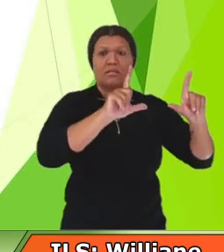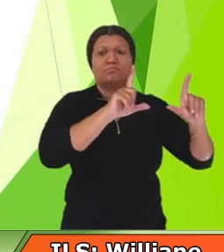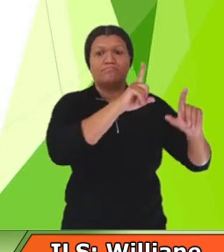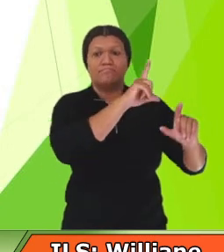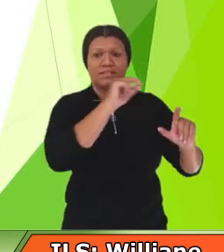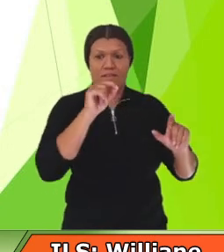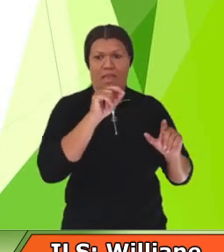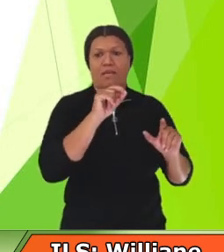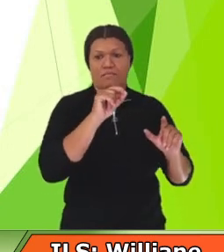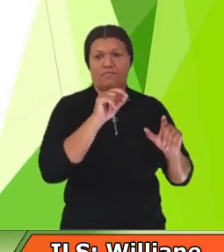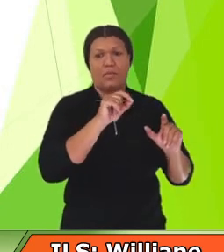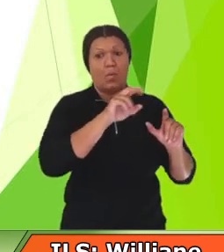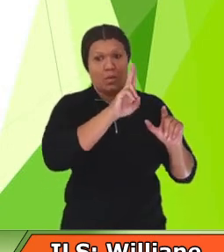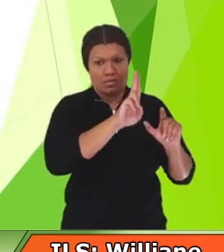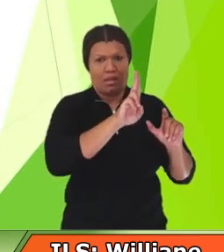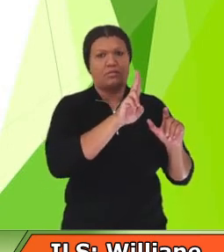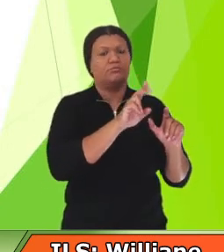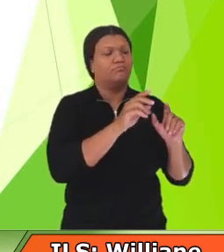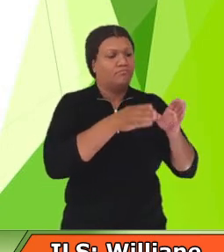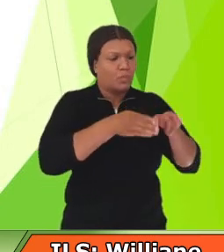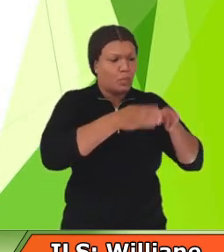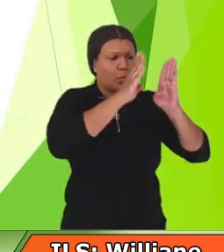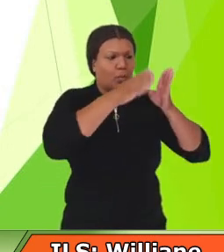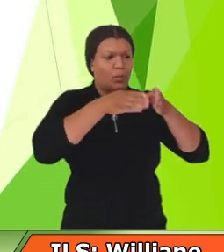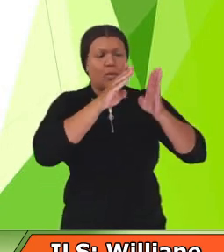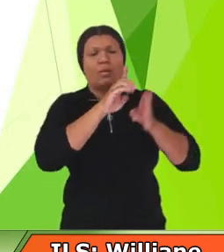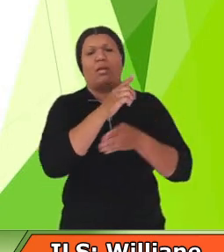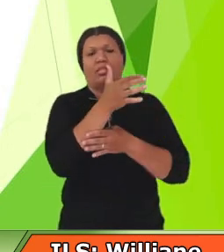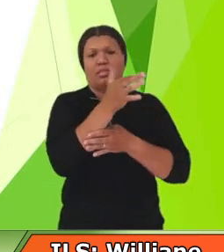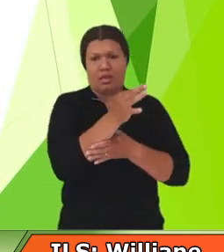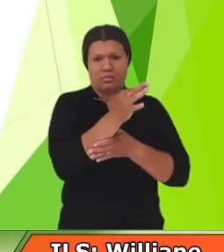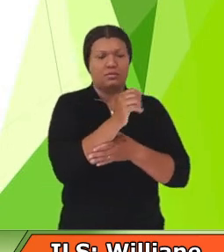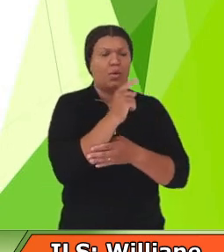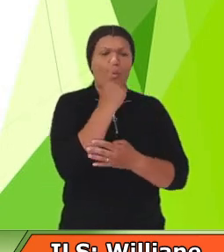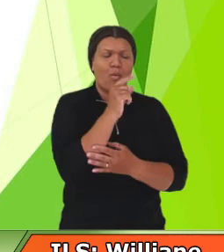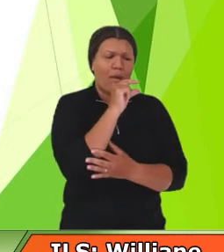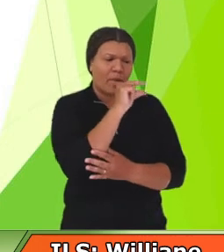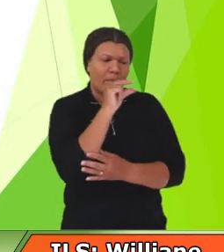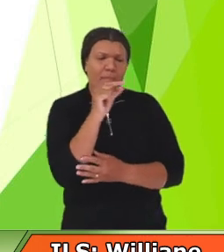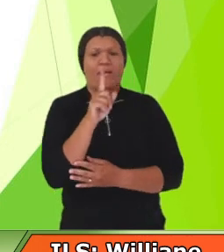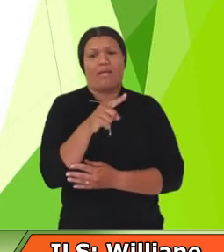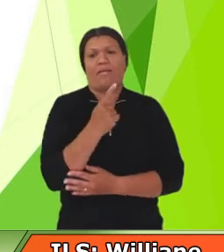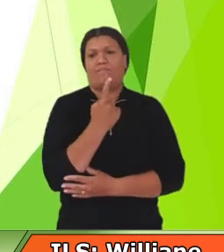e o cubinho, uma unidade, que é a nossa unidade de medida padrão.